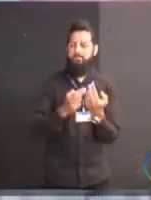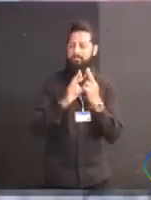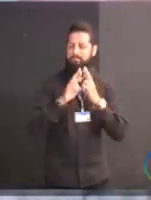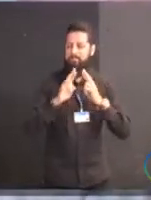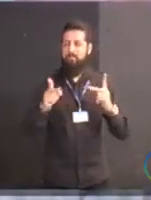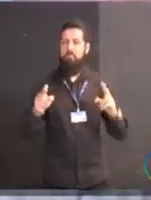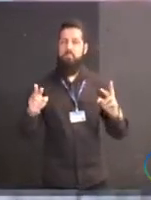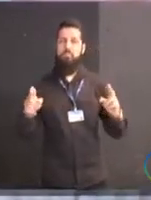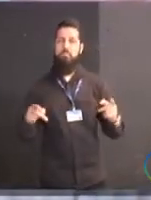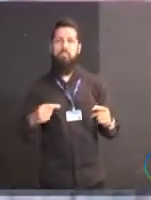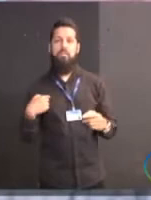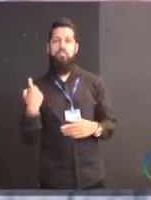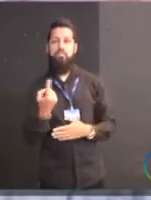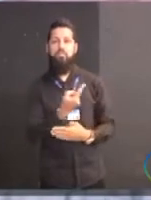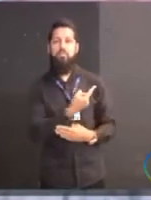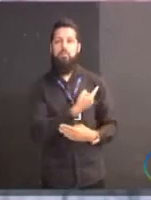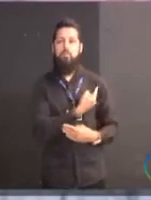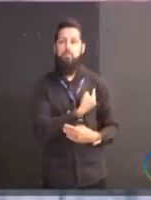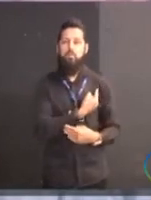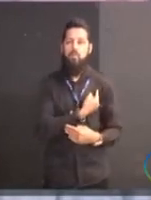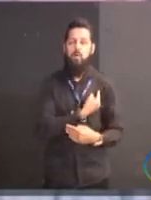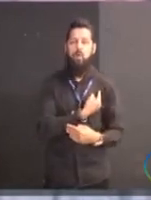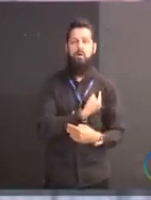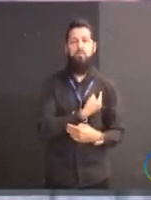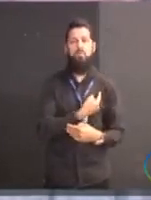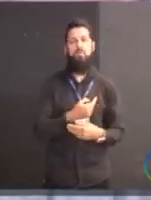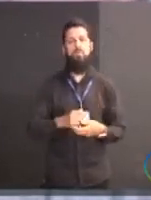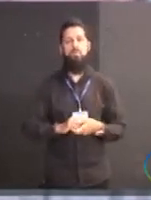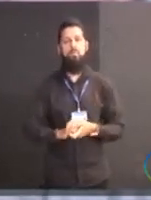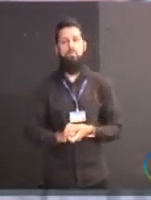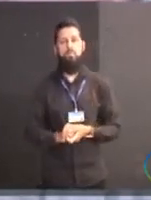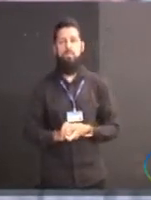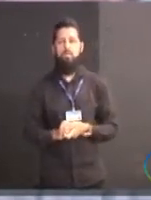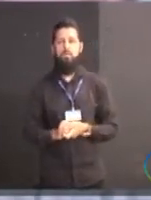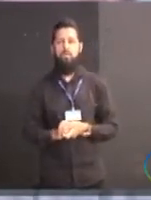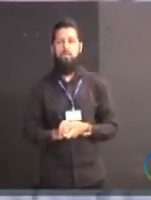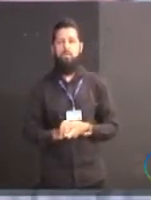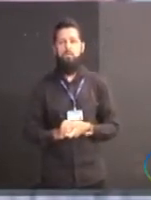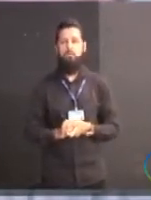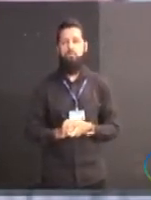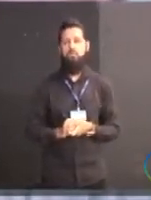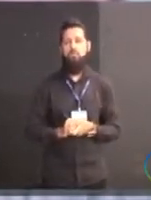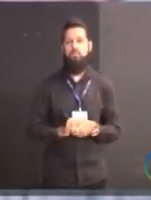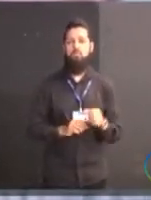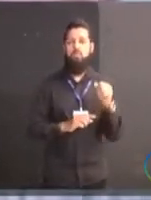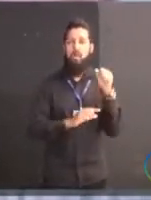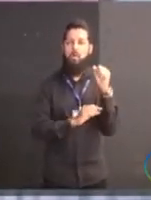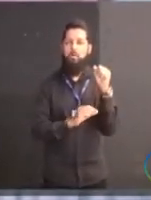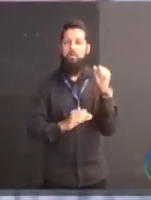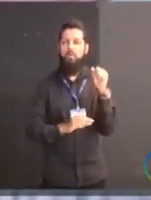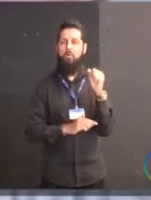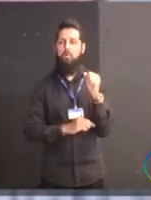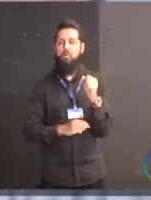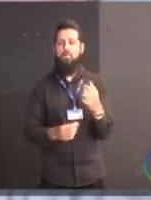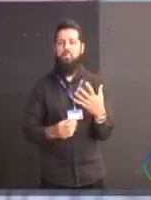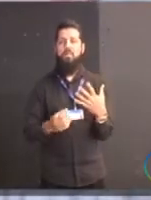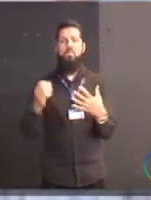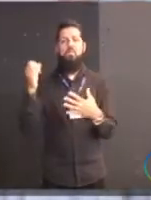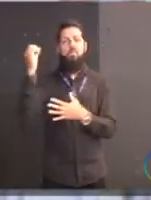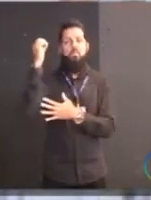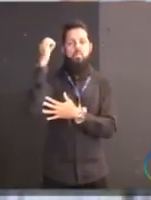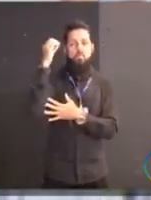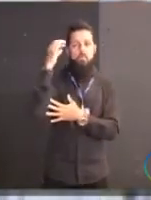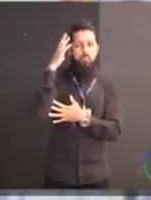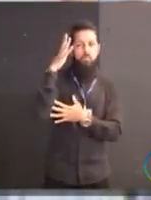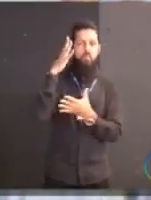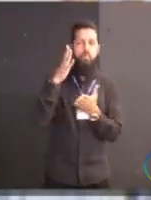não conseguimos entrosar o coração com o espírito de fé apresentado